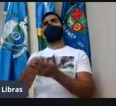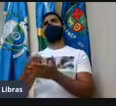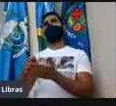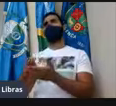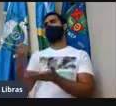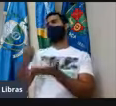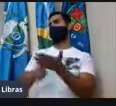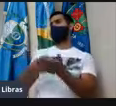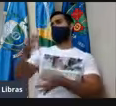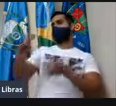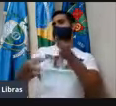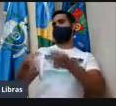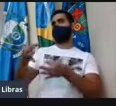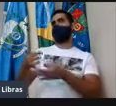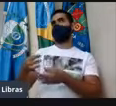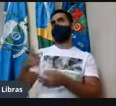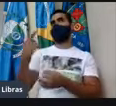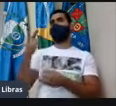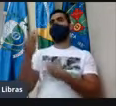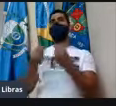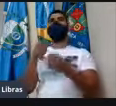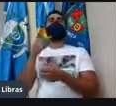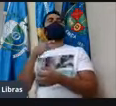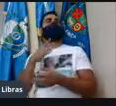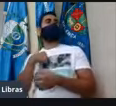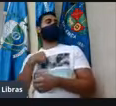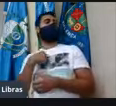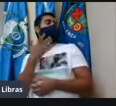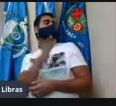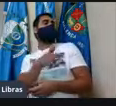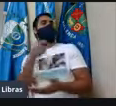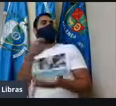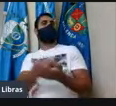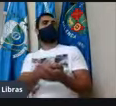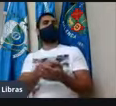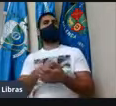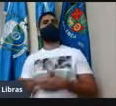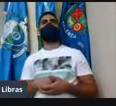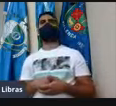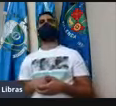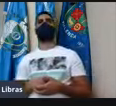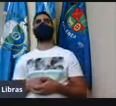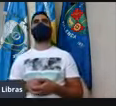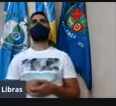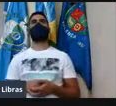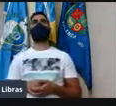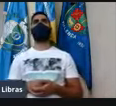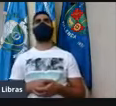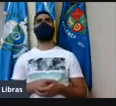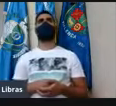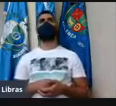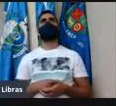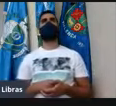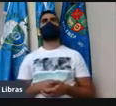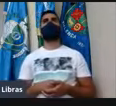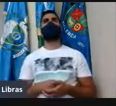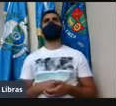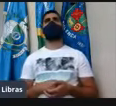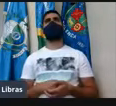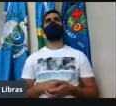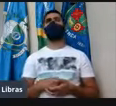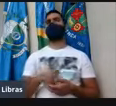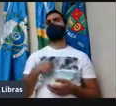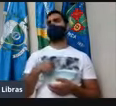determinação do juiz. Ah, sim. Não tem como a gente sair fora. E eu não vou deixar de cumprir